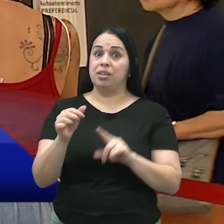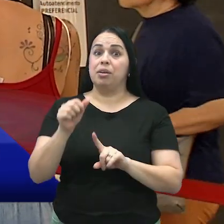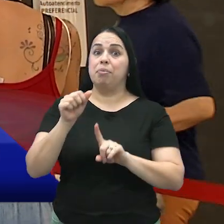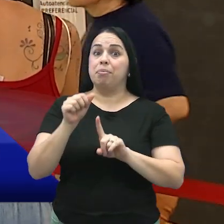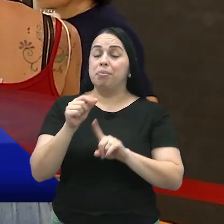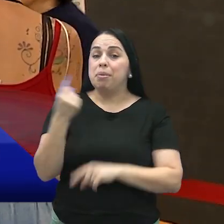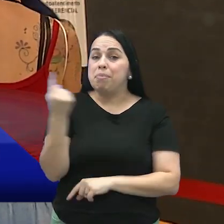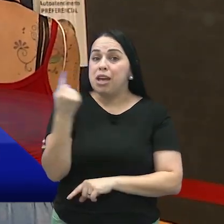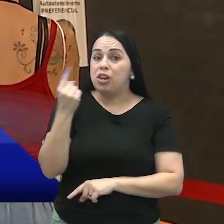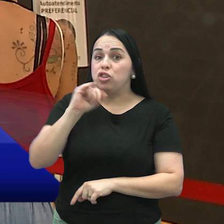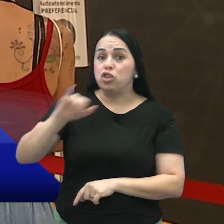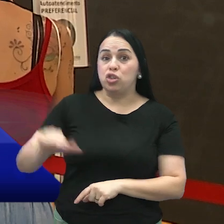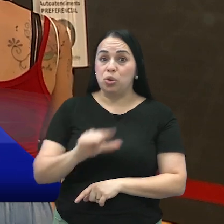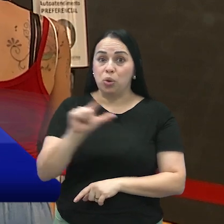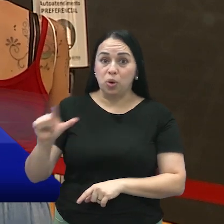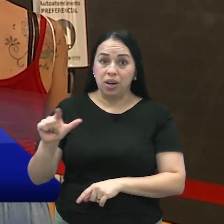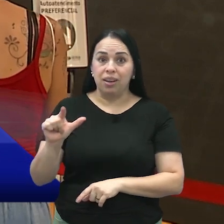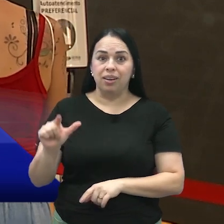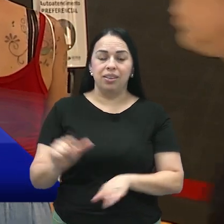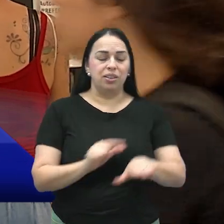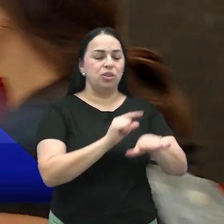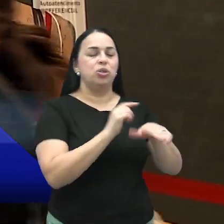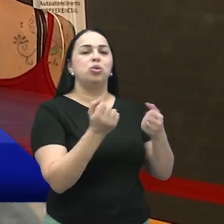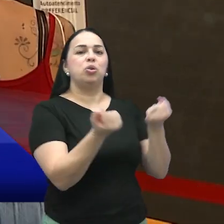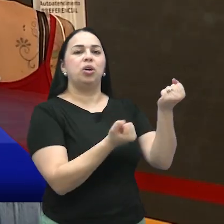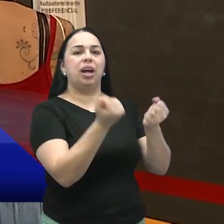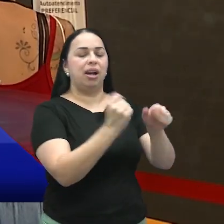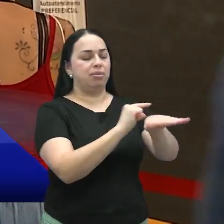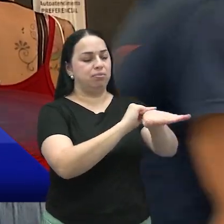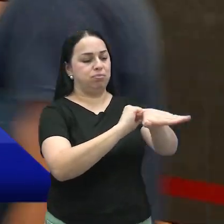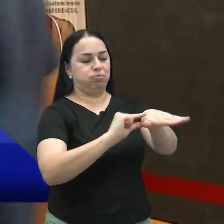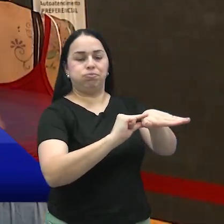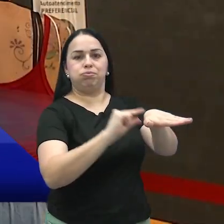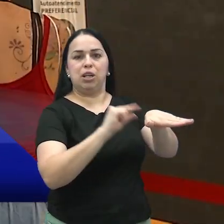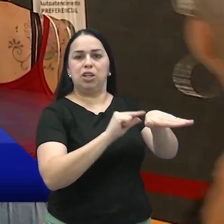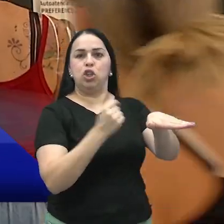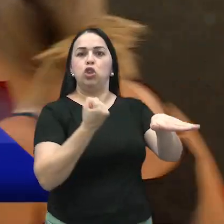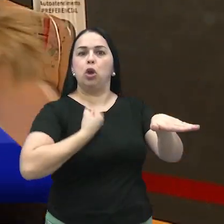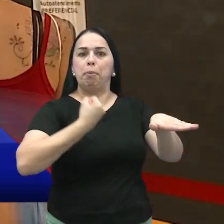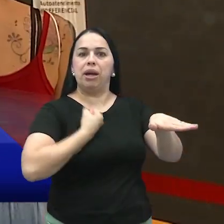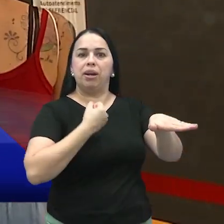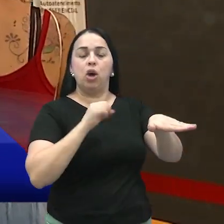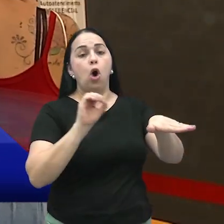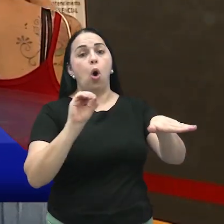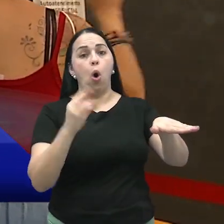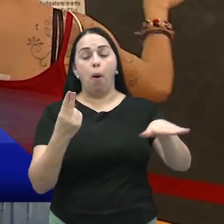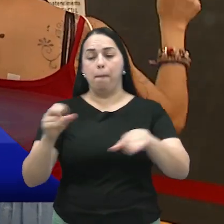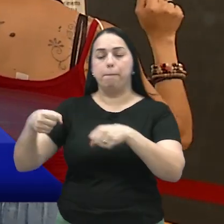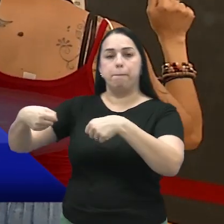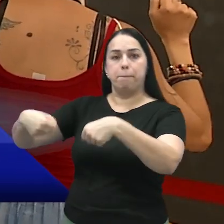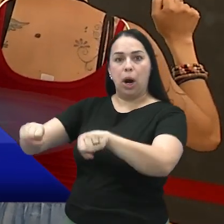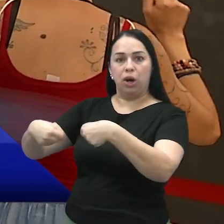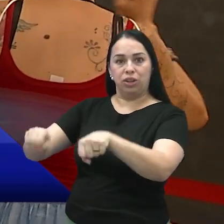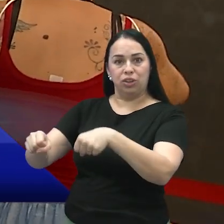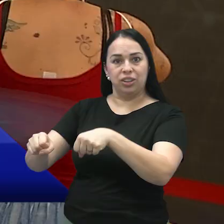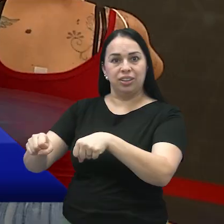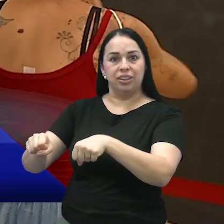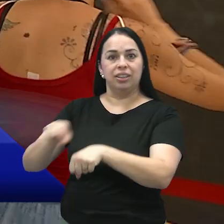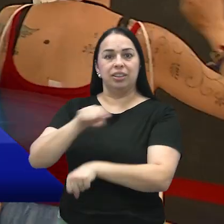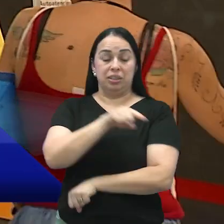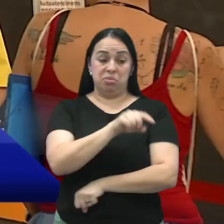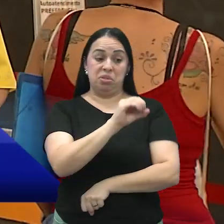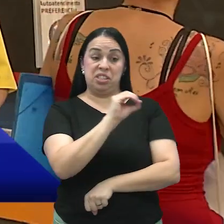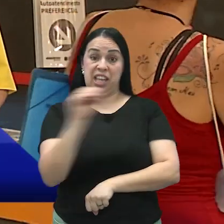de julho, o processo de emplacamento de carros ou moto 0 km, ou então